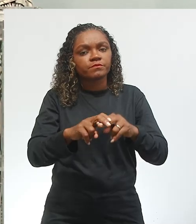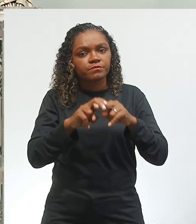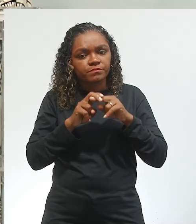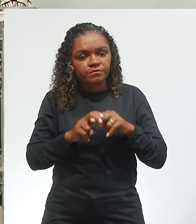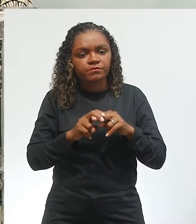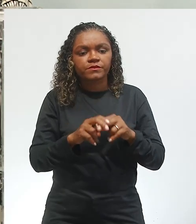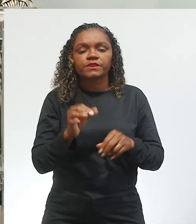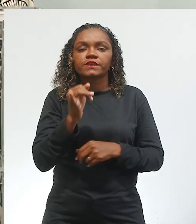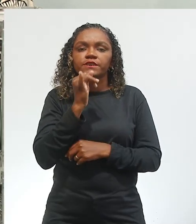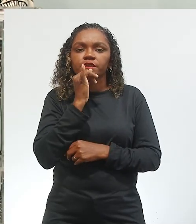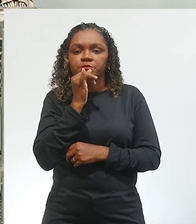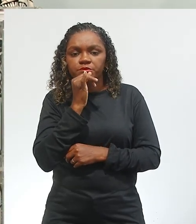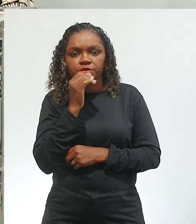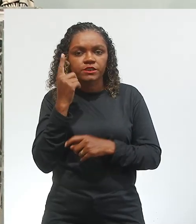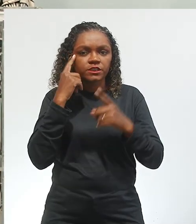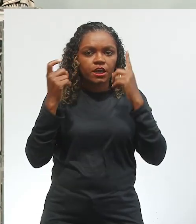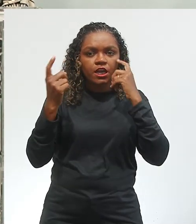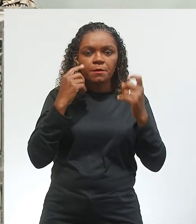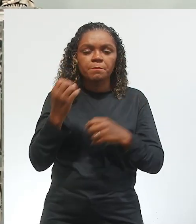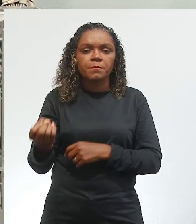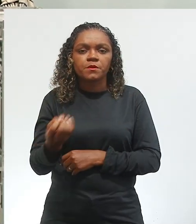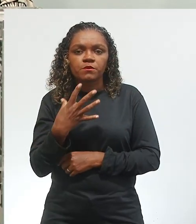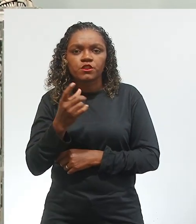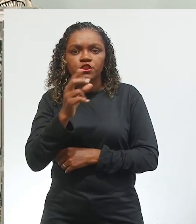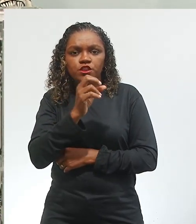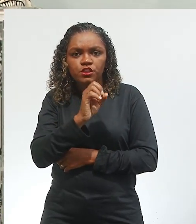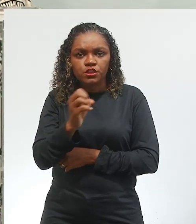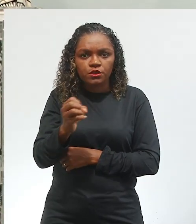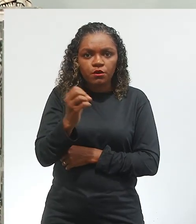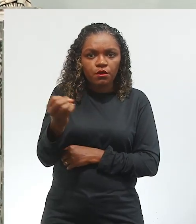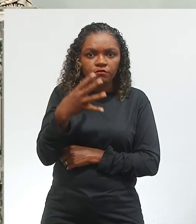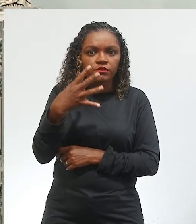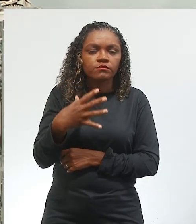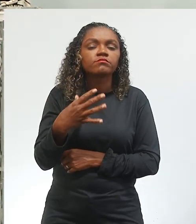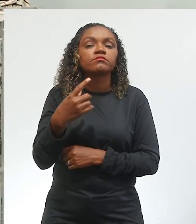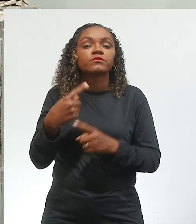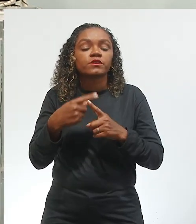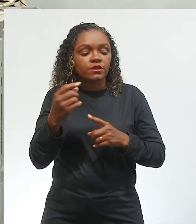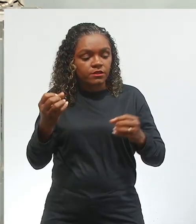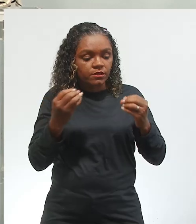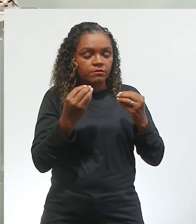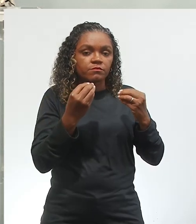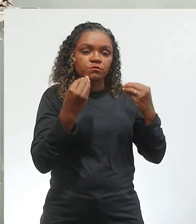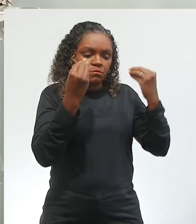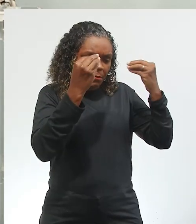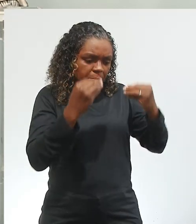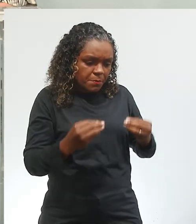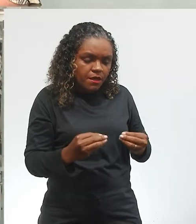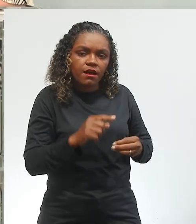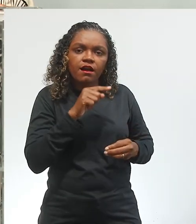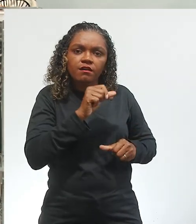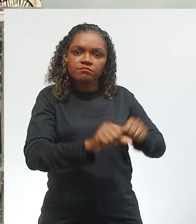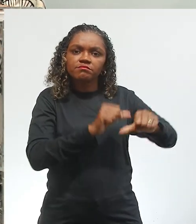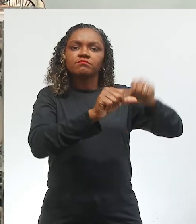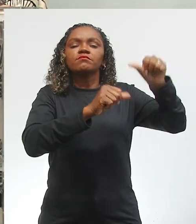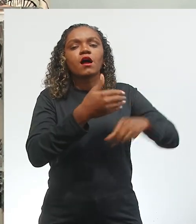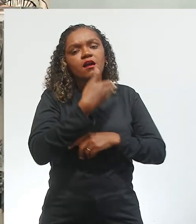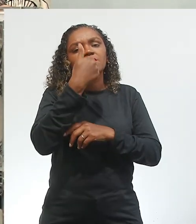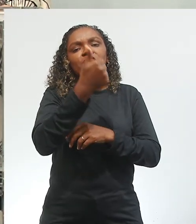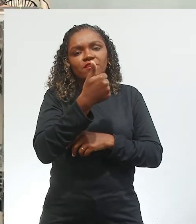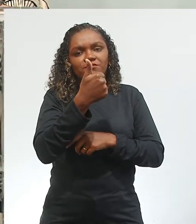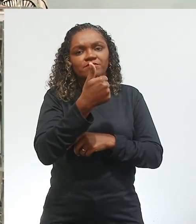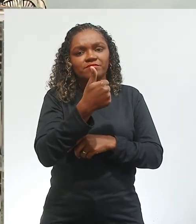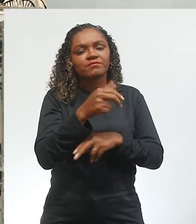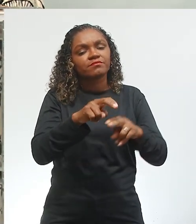A partir das oportunidades podem surgir ideias, novas ideias para melhorar o serviço, tá? Então, é